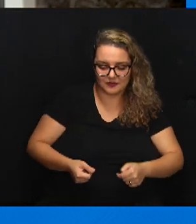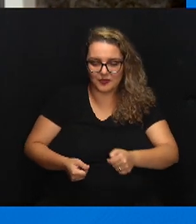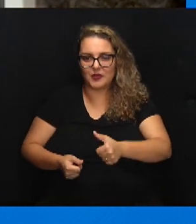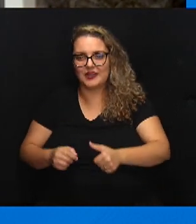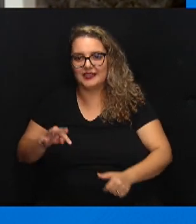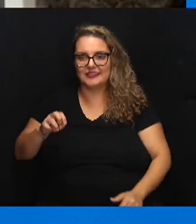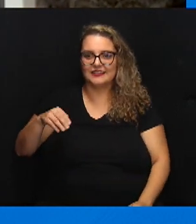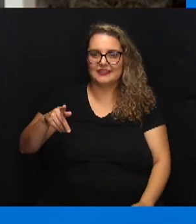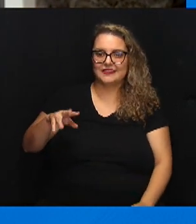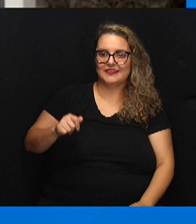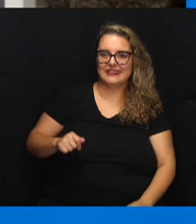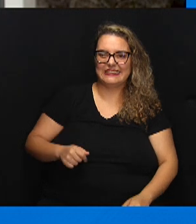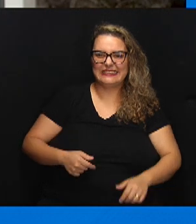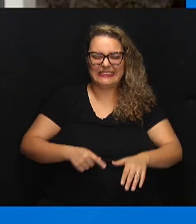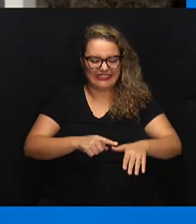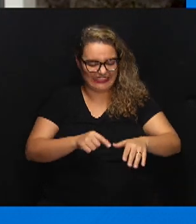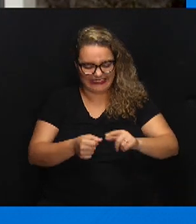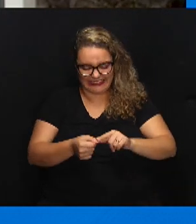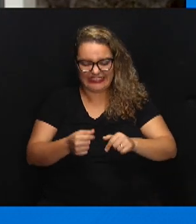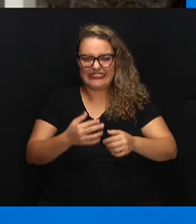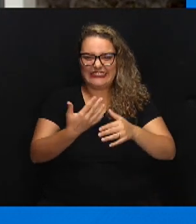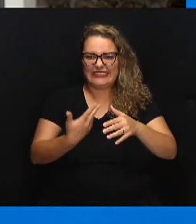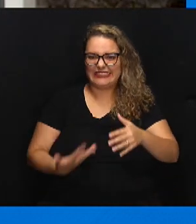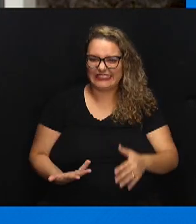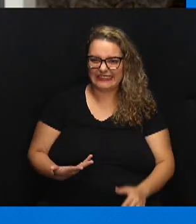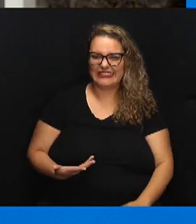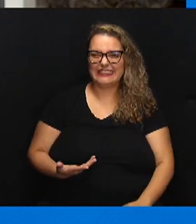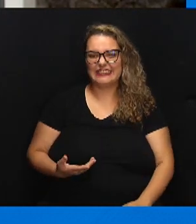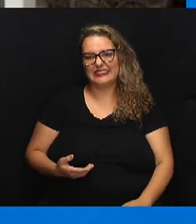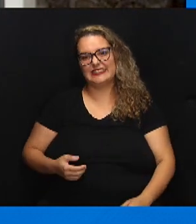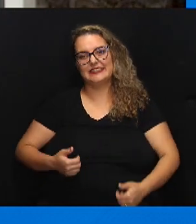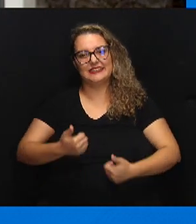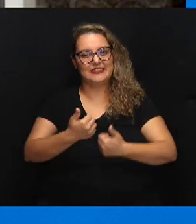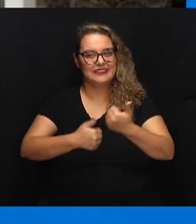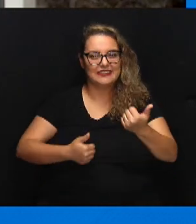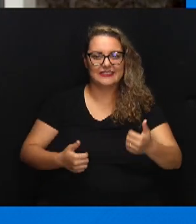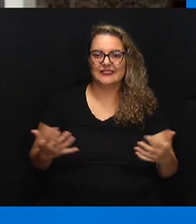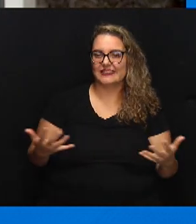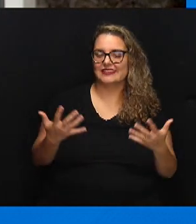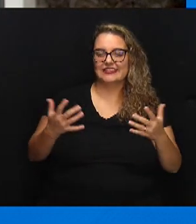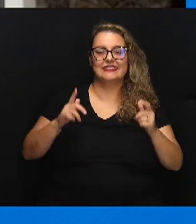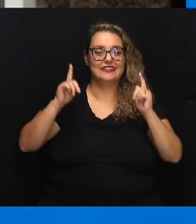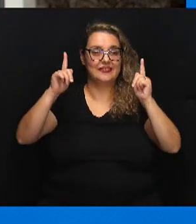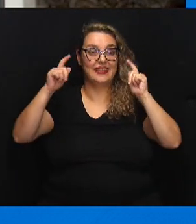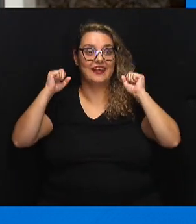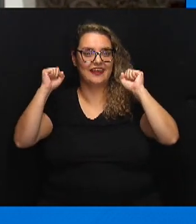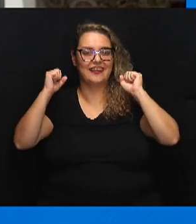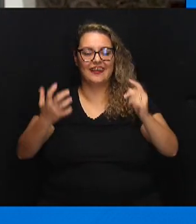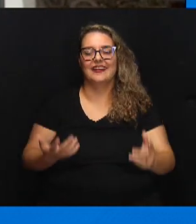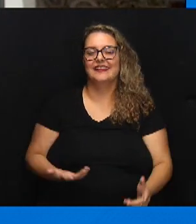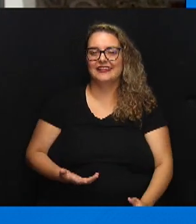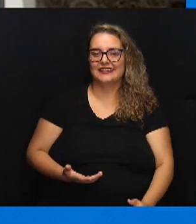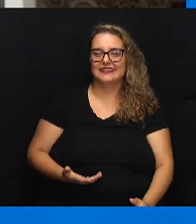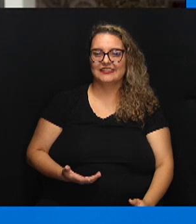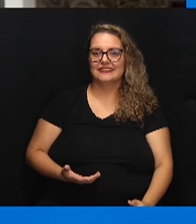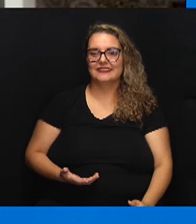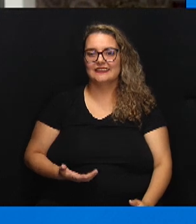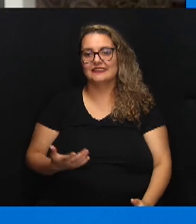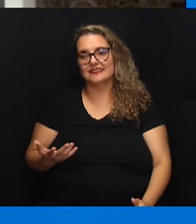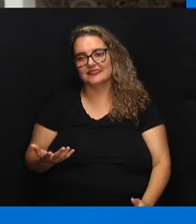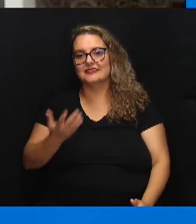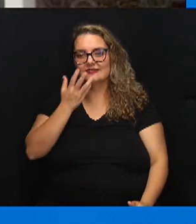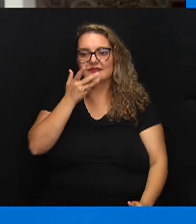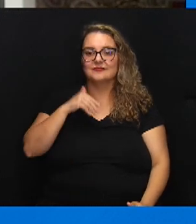tudo sangrando. Nossas partidas de futebol era sempre muito animada. Então foi uma infância